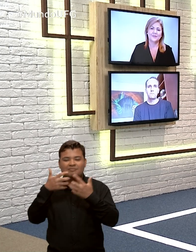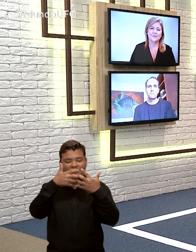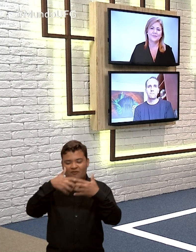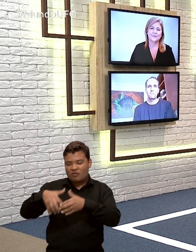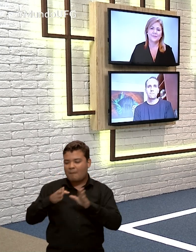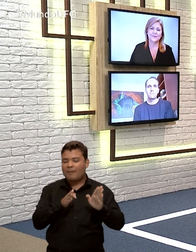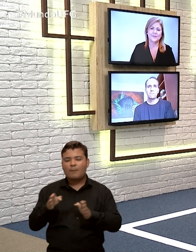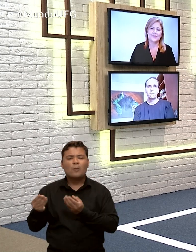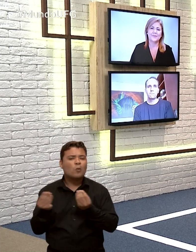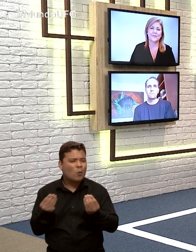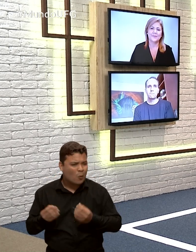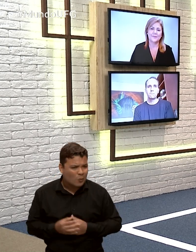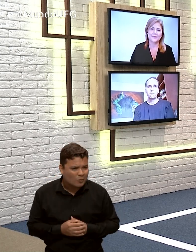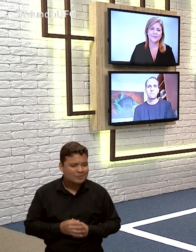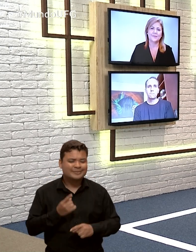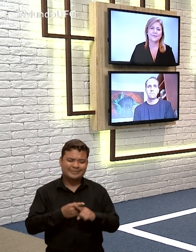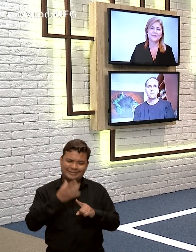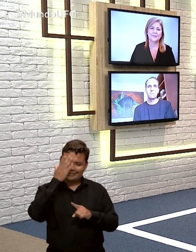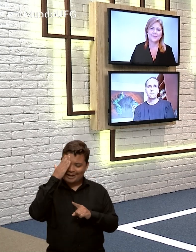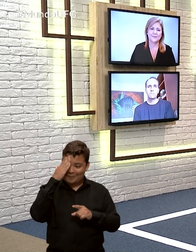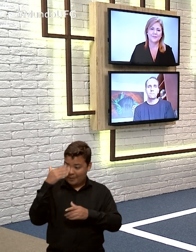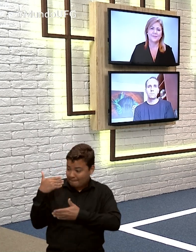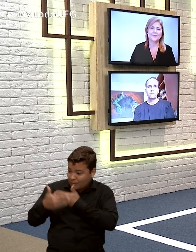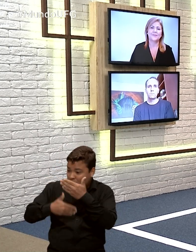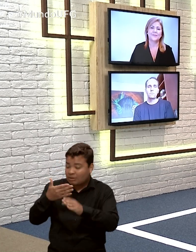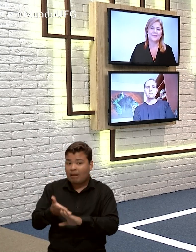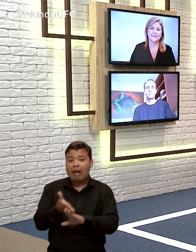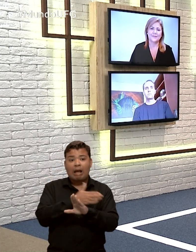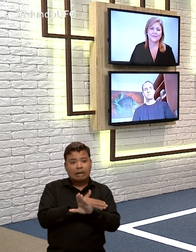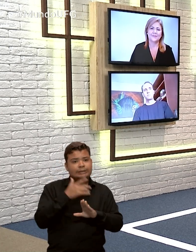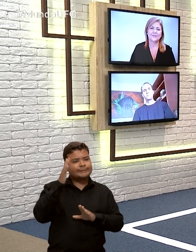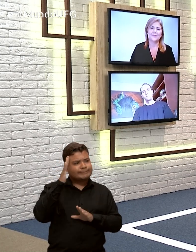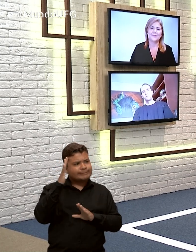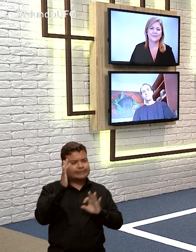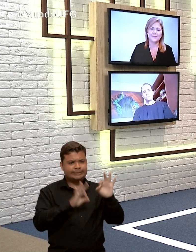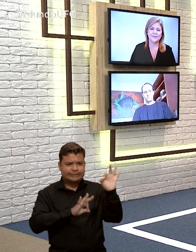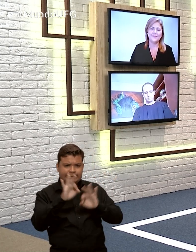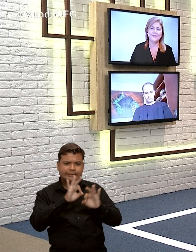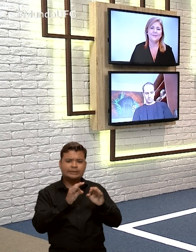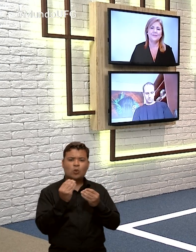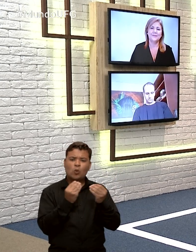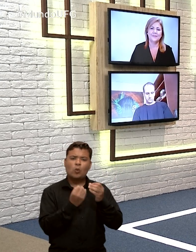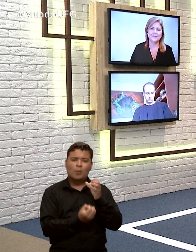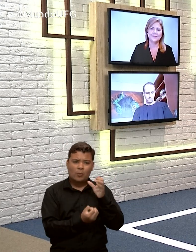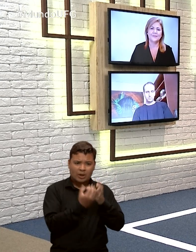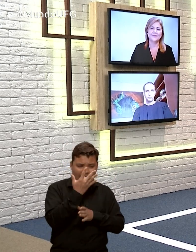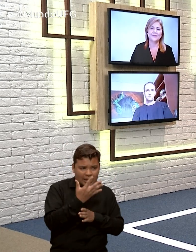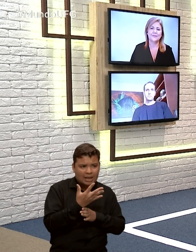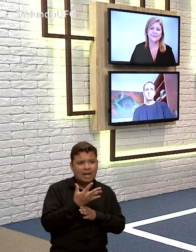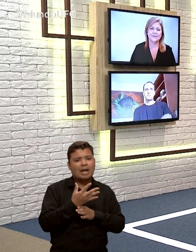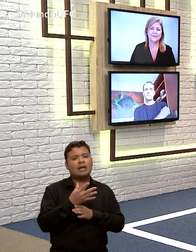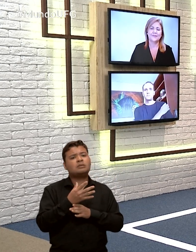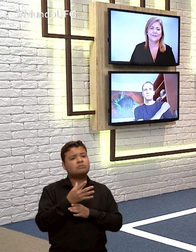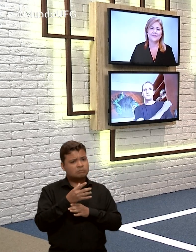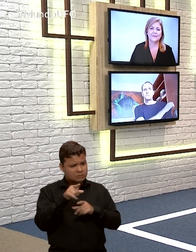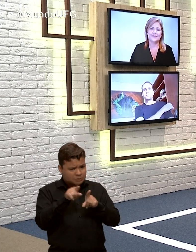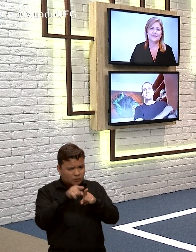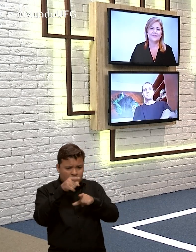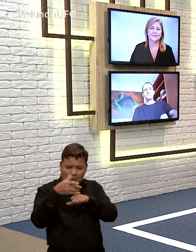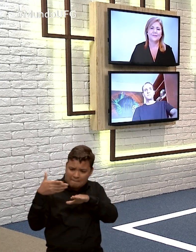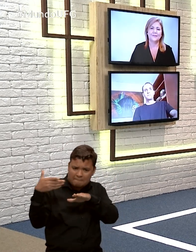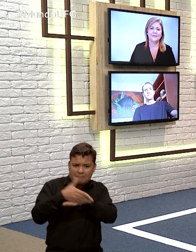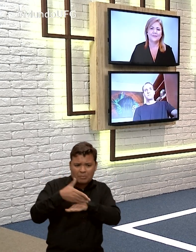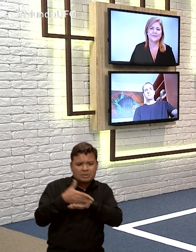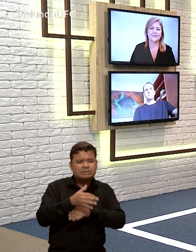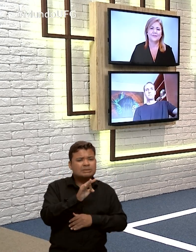ser muito bem pensado em todo o processo, né? Desde a criação, você participa também de todos esses processos. Explica para a